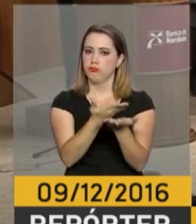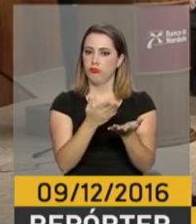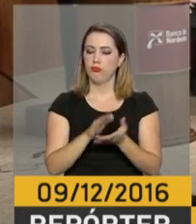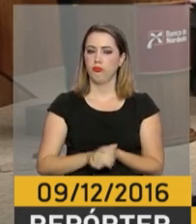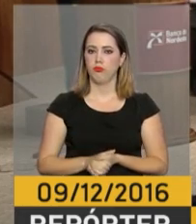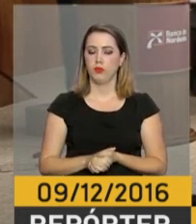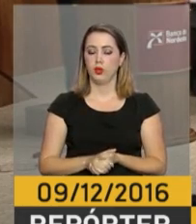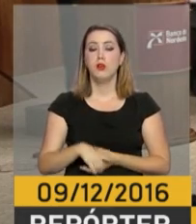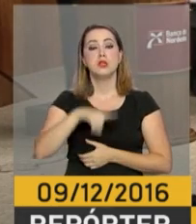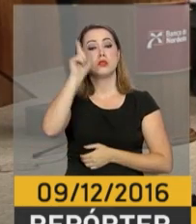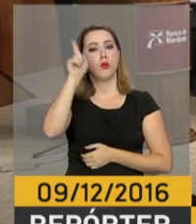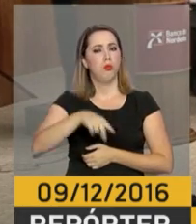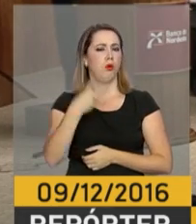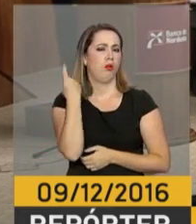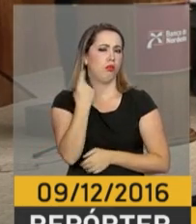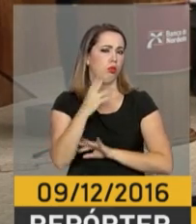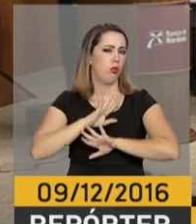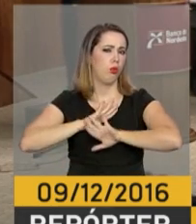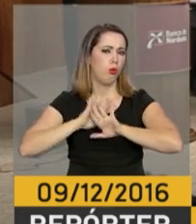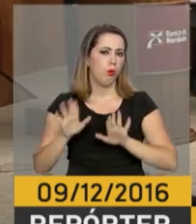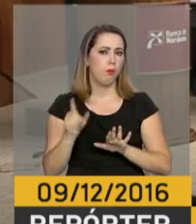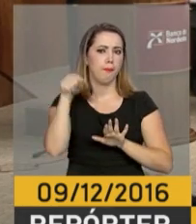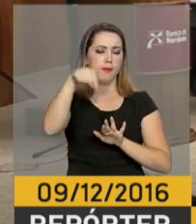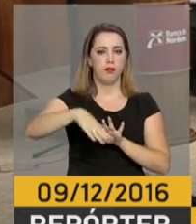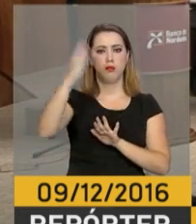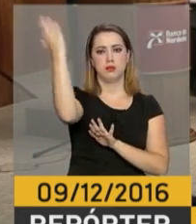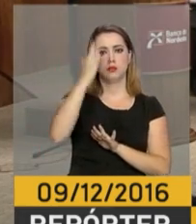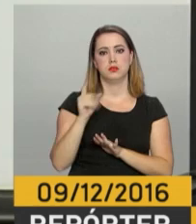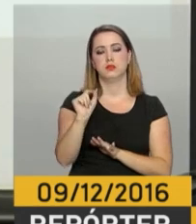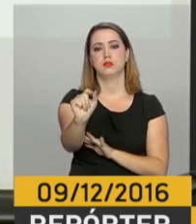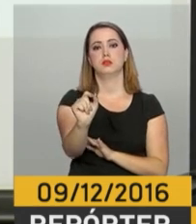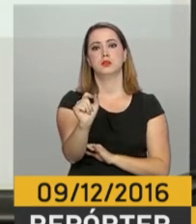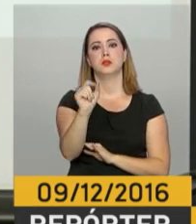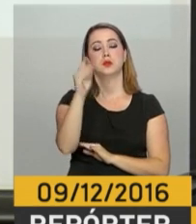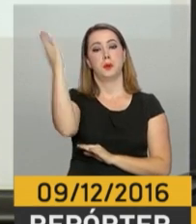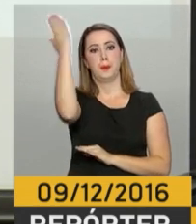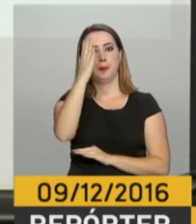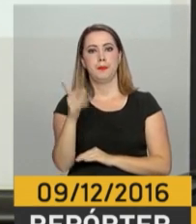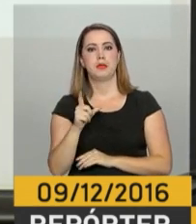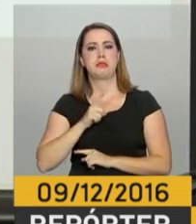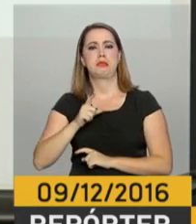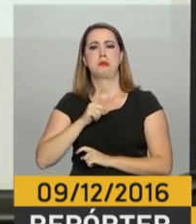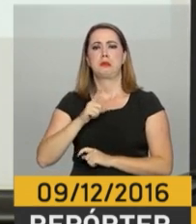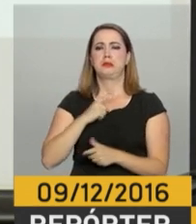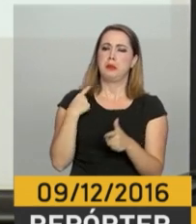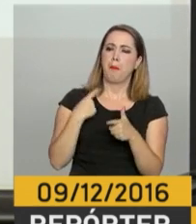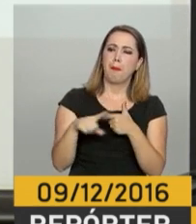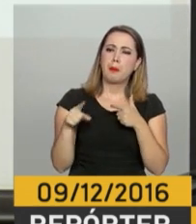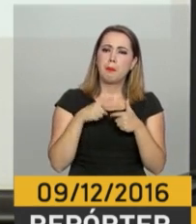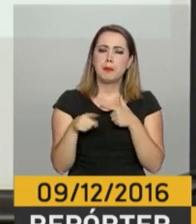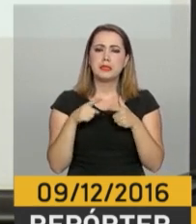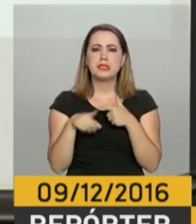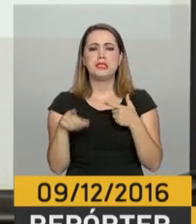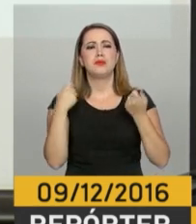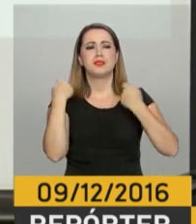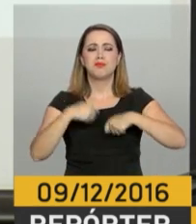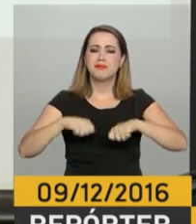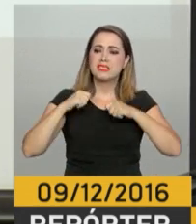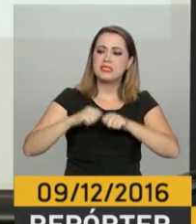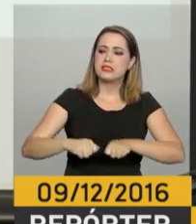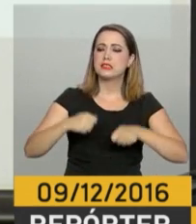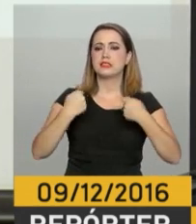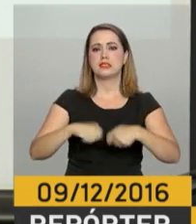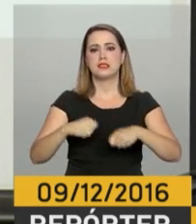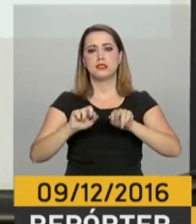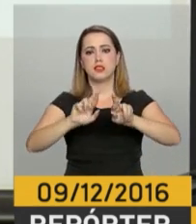E como é muito natural, como o Brasil é um país ainda cheio de carências, cheio de necessidades, não